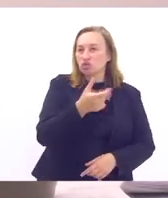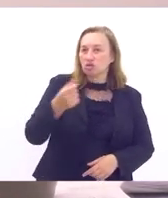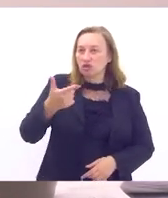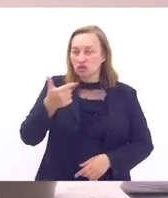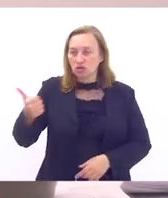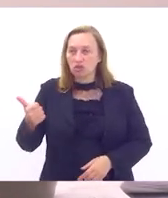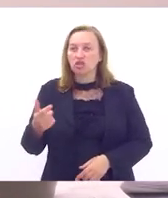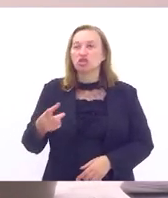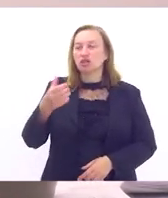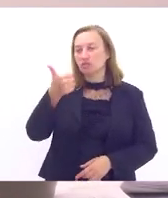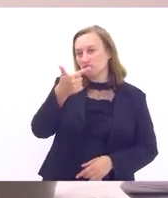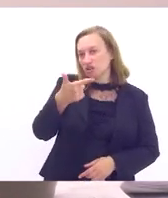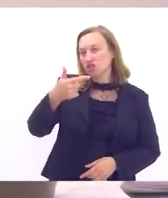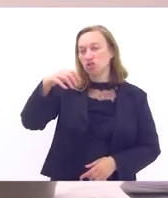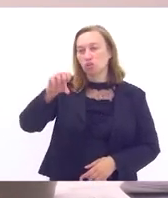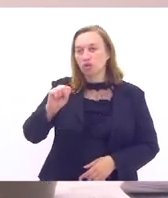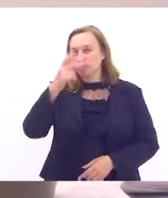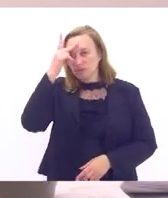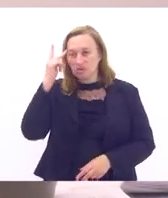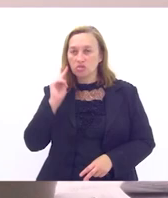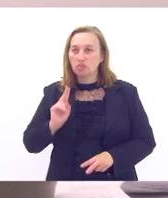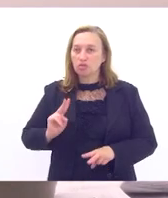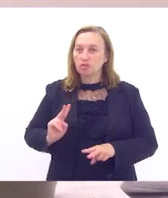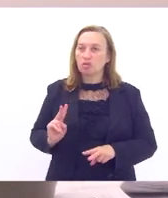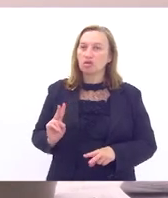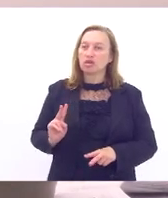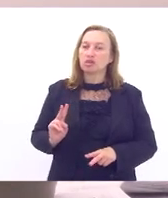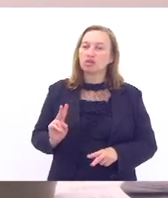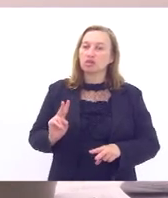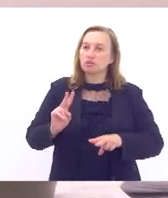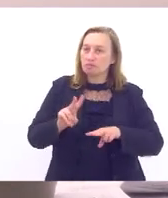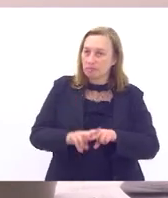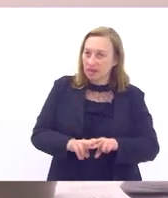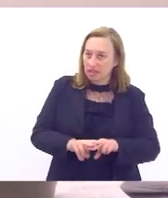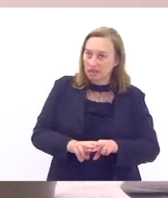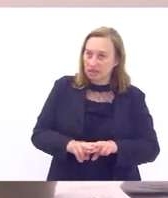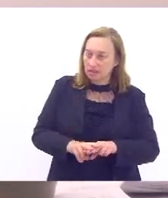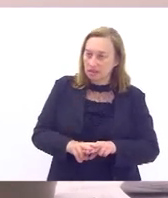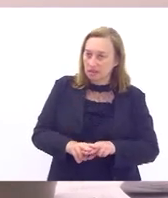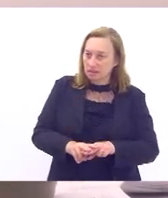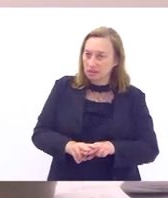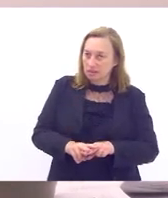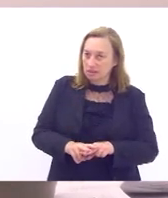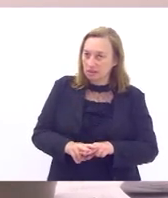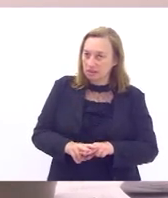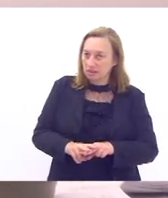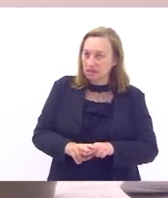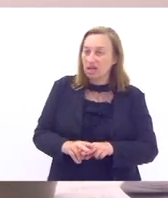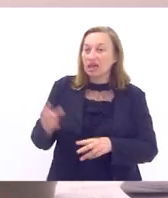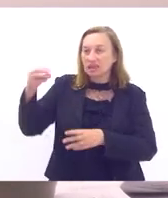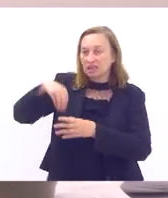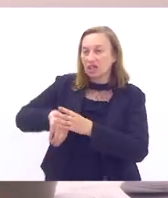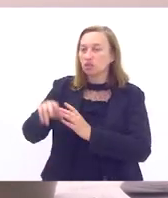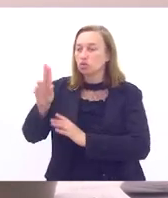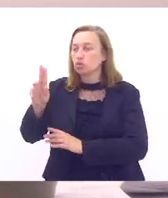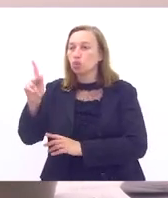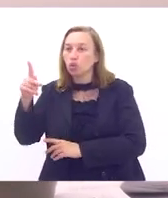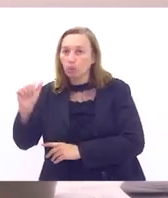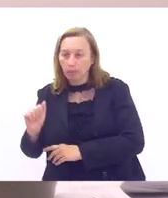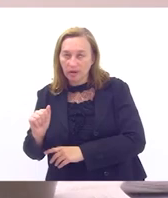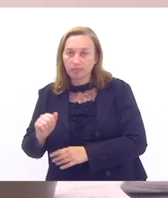28 presos internados no Hospital Sanatório Penal, que tem uma capacidade declarada de 113 leitos.